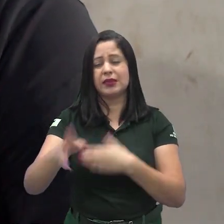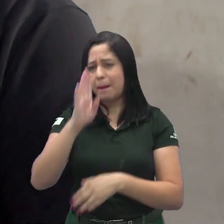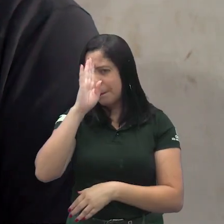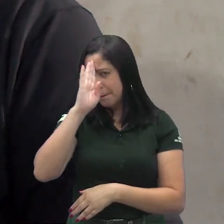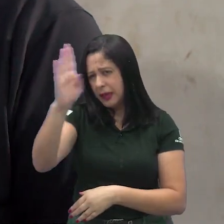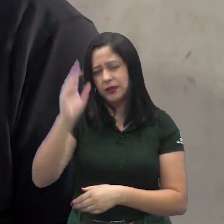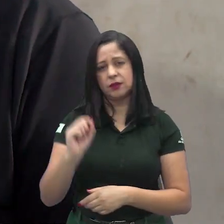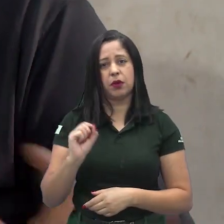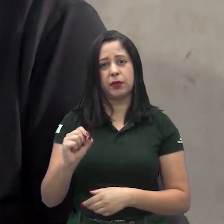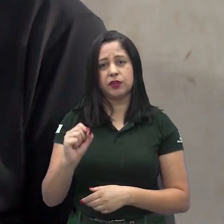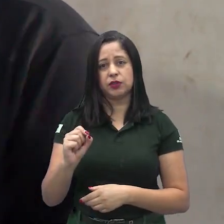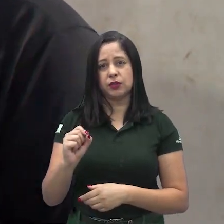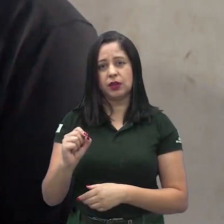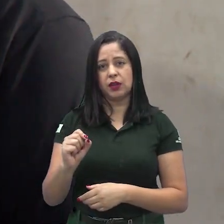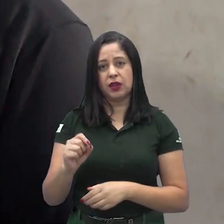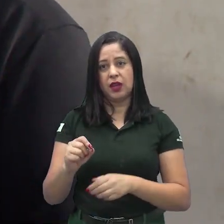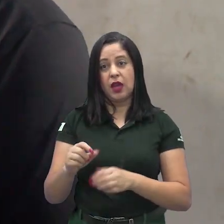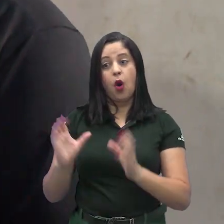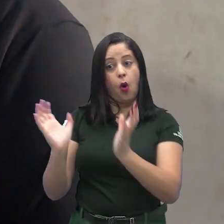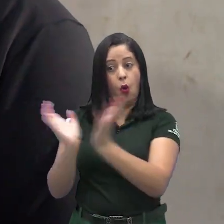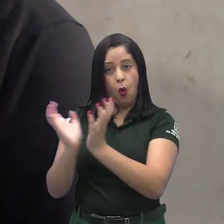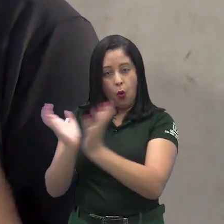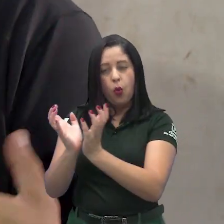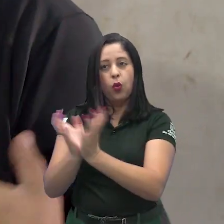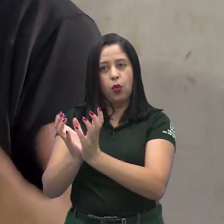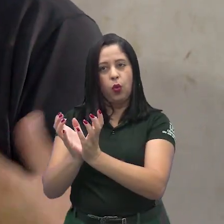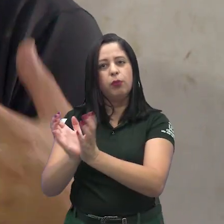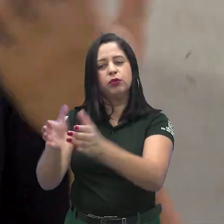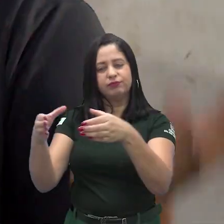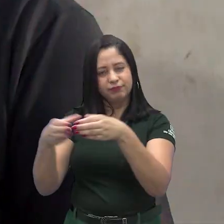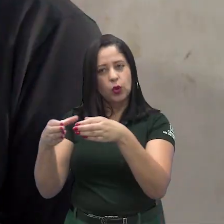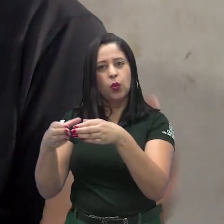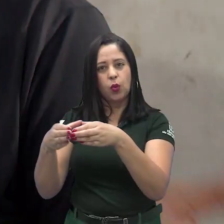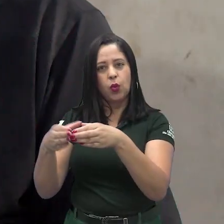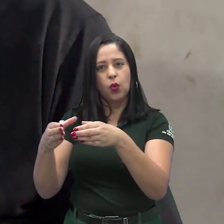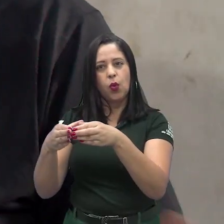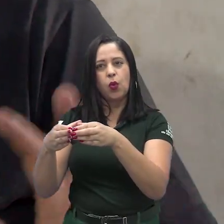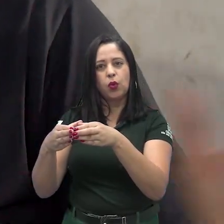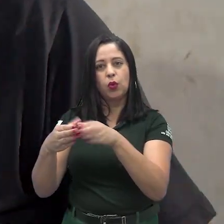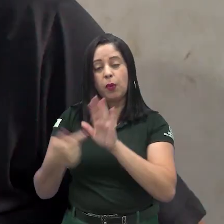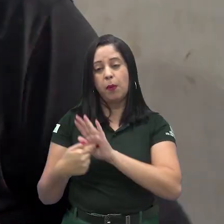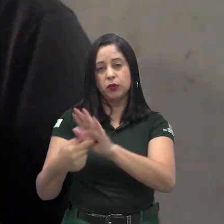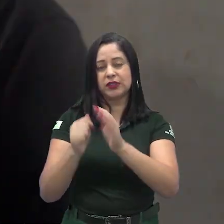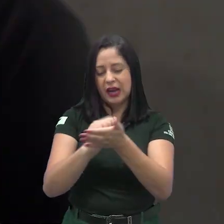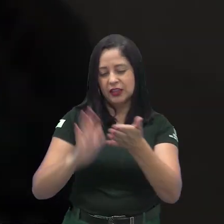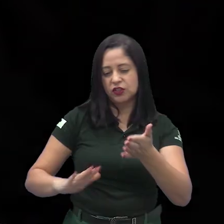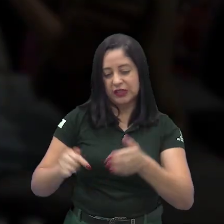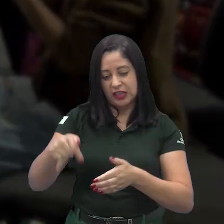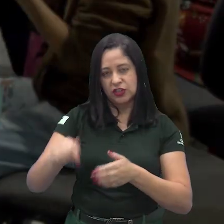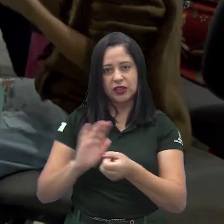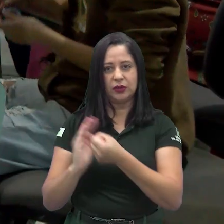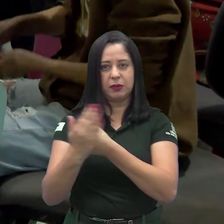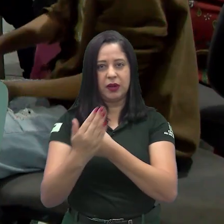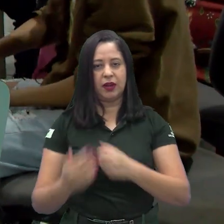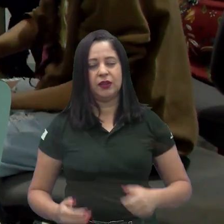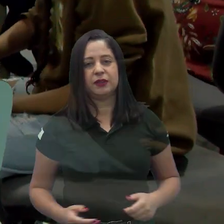principalmente o primor das coisas é a atuação com as crianças aqui dentro, para que de fato elas possam ter acesso a algo que elas nunca tiveram na vida.